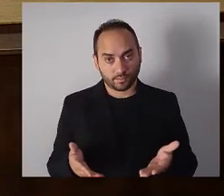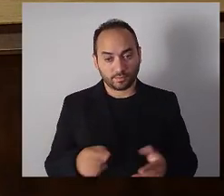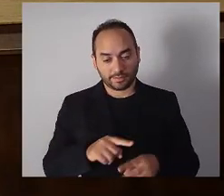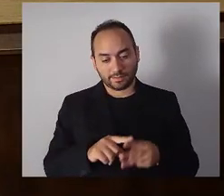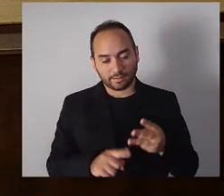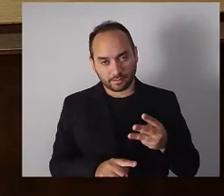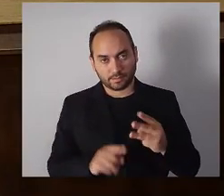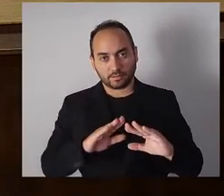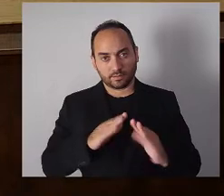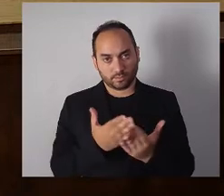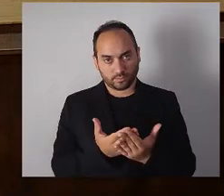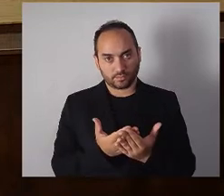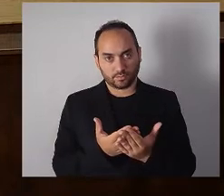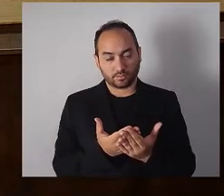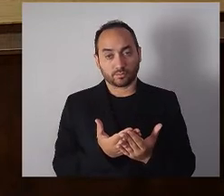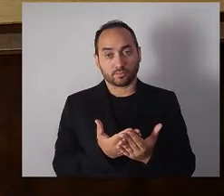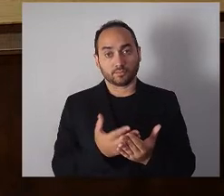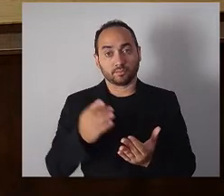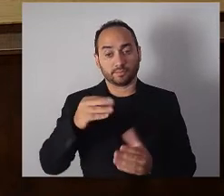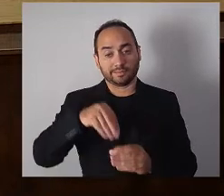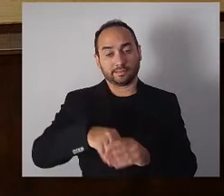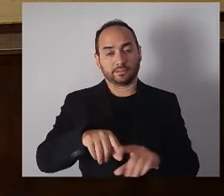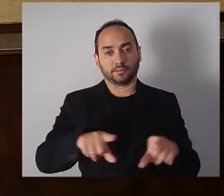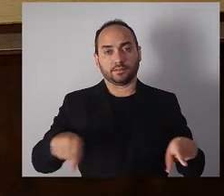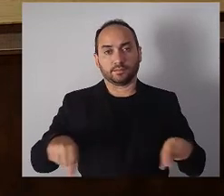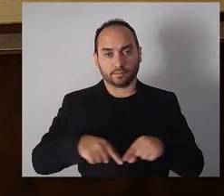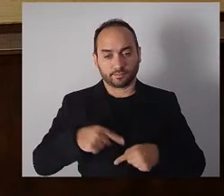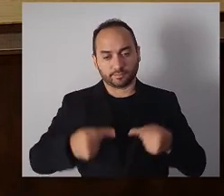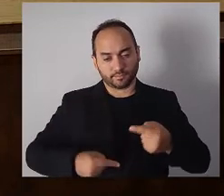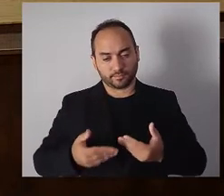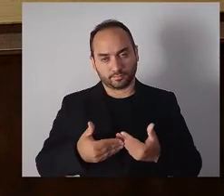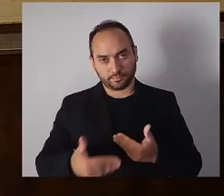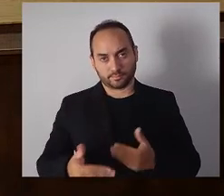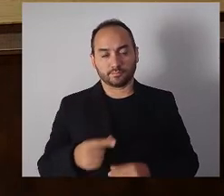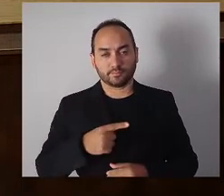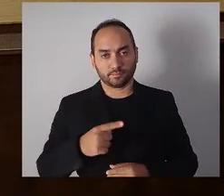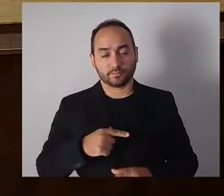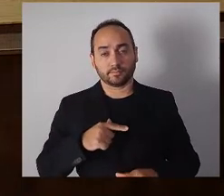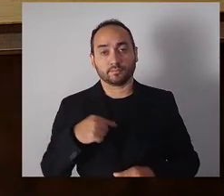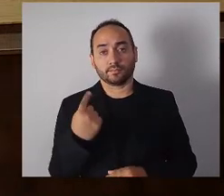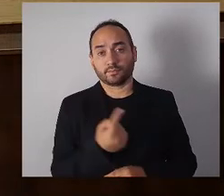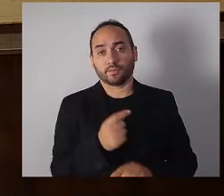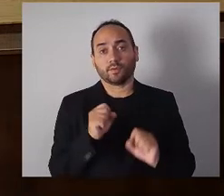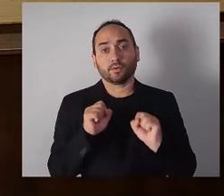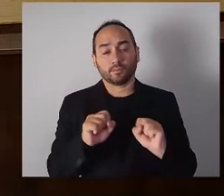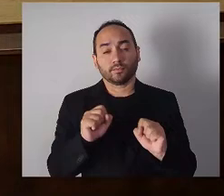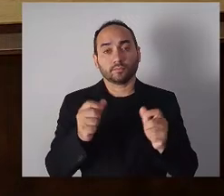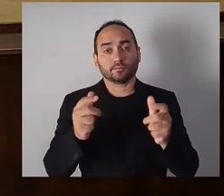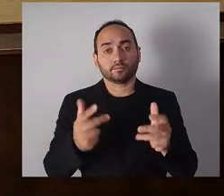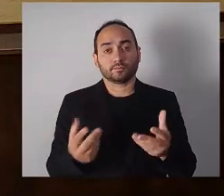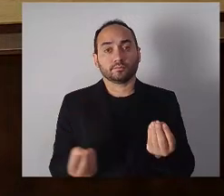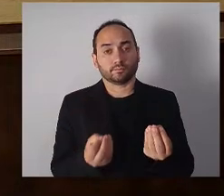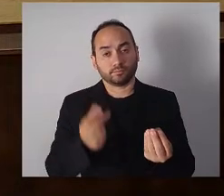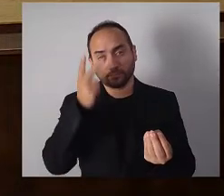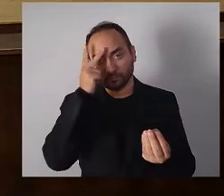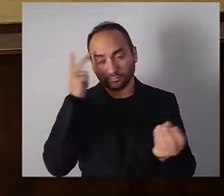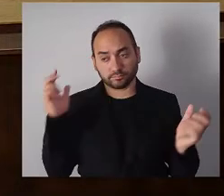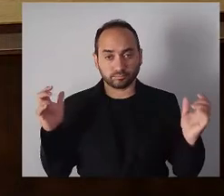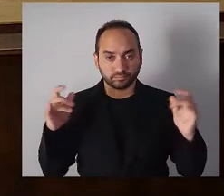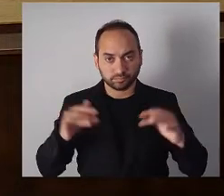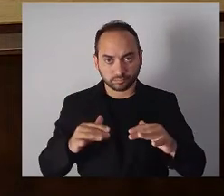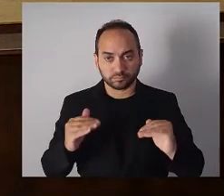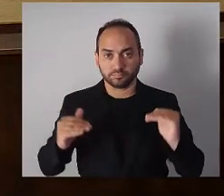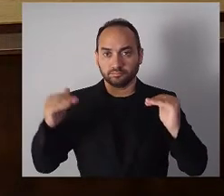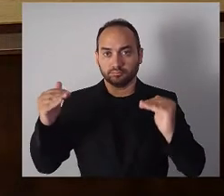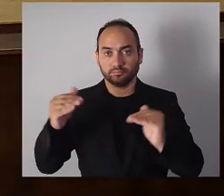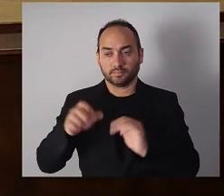três escolas, ainda dentro desse período eleitoral, a gente possa trazer pessoas, autoridades na